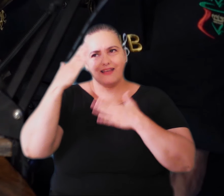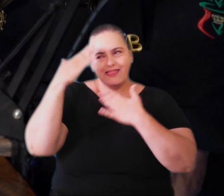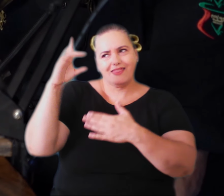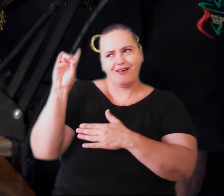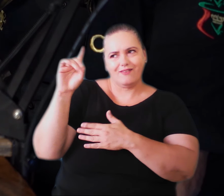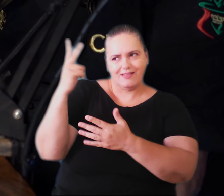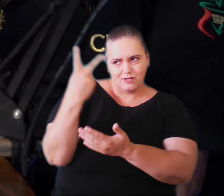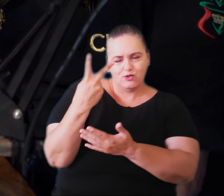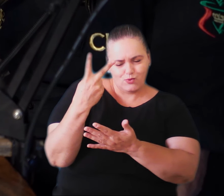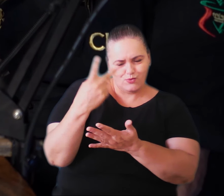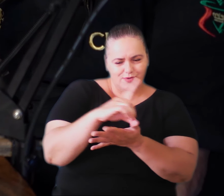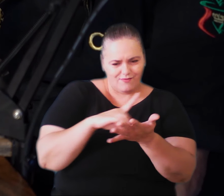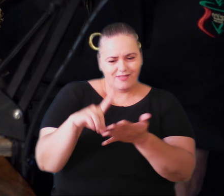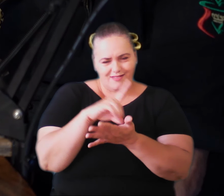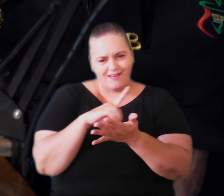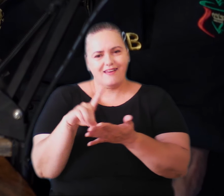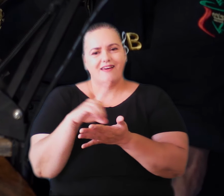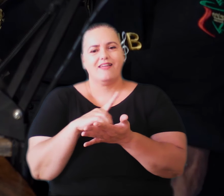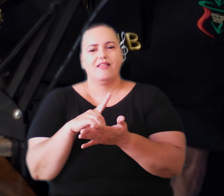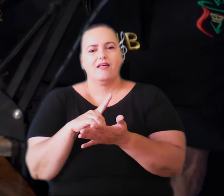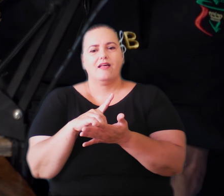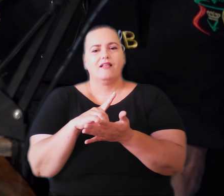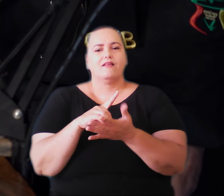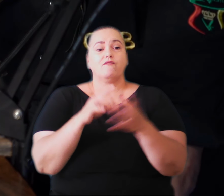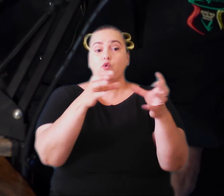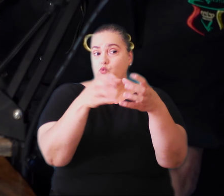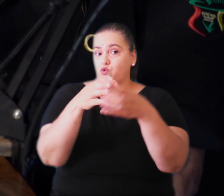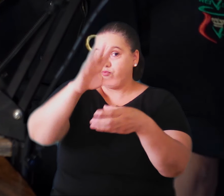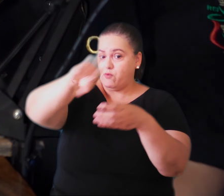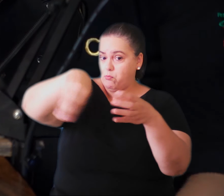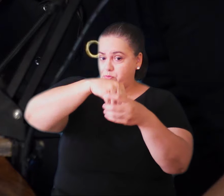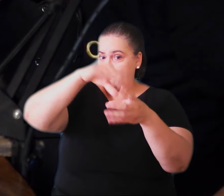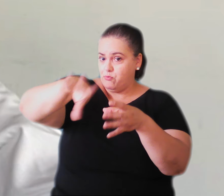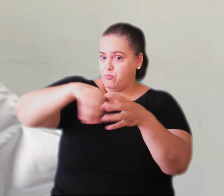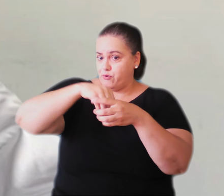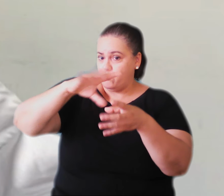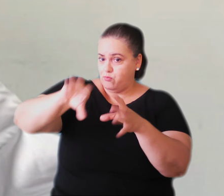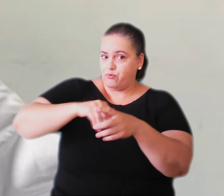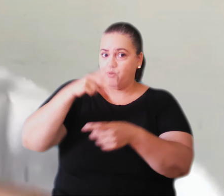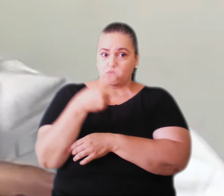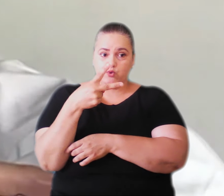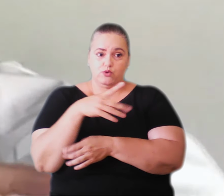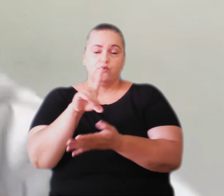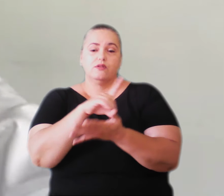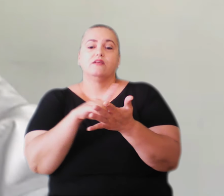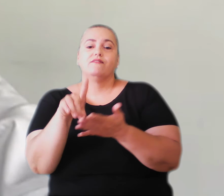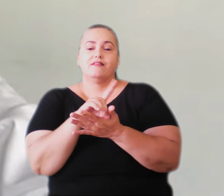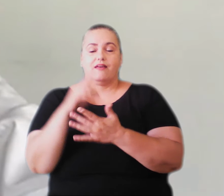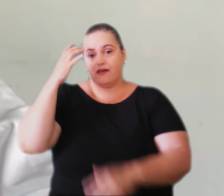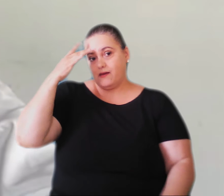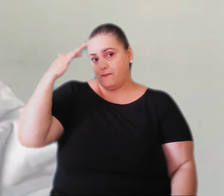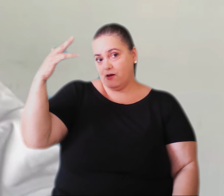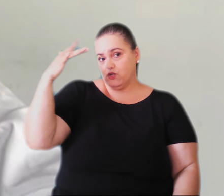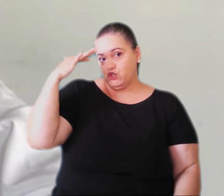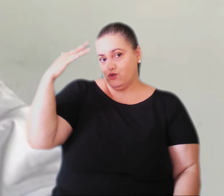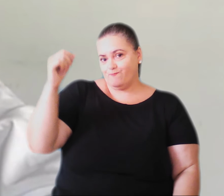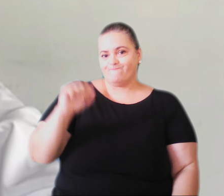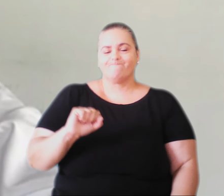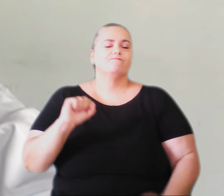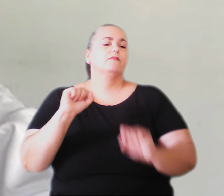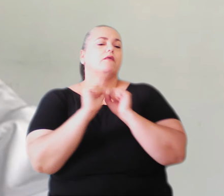segunda edição agora, ficou um monte de grupo aí que a gente vai ter que botar na segunda edição. Imagina, grupo tem bastante, gente. E vai